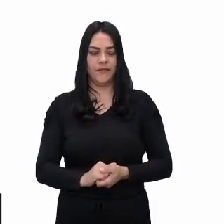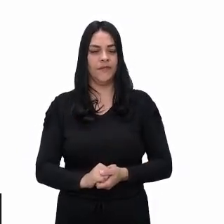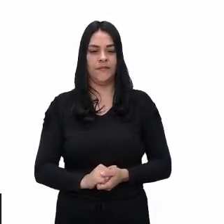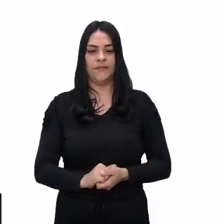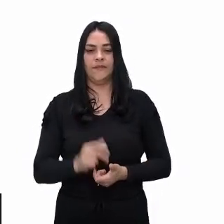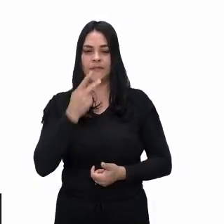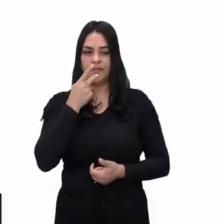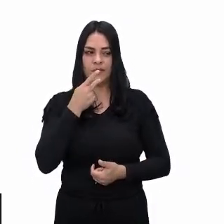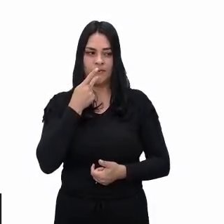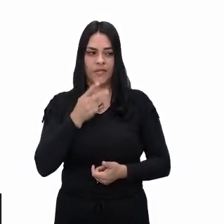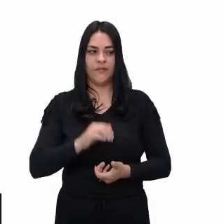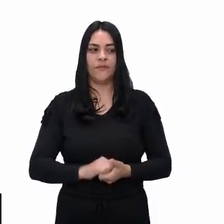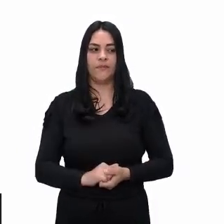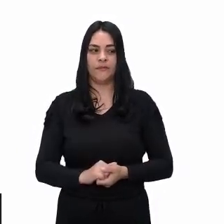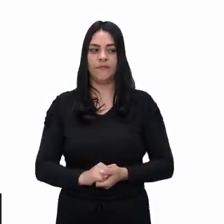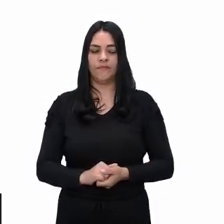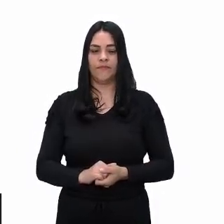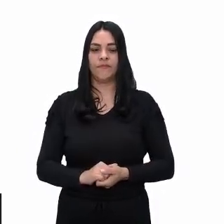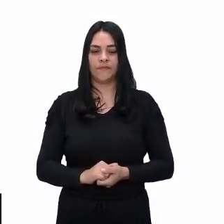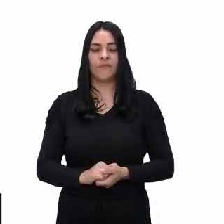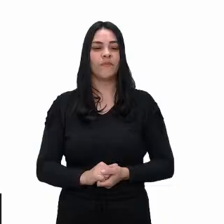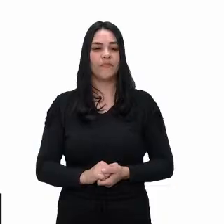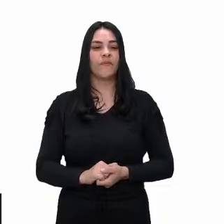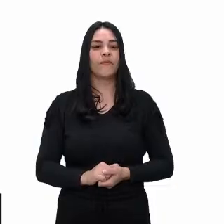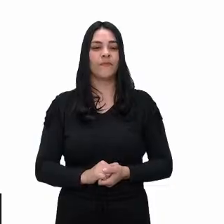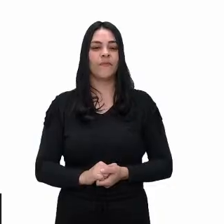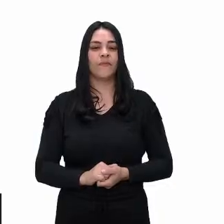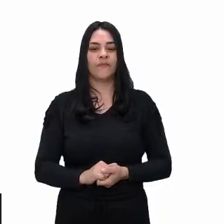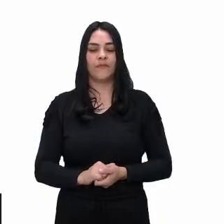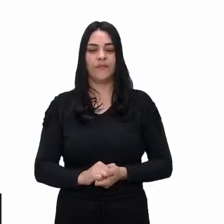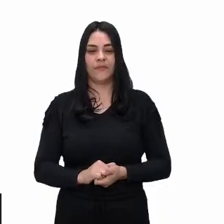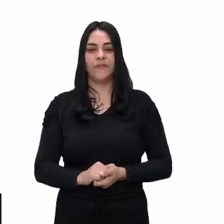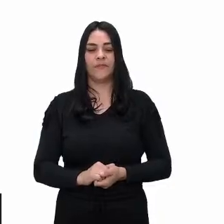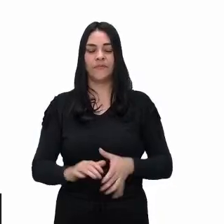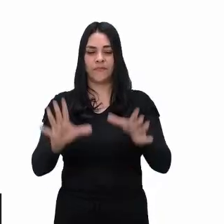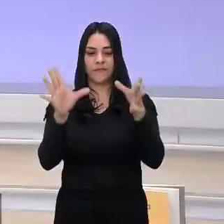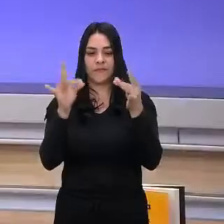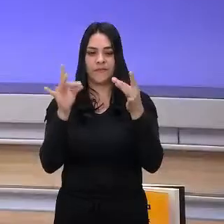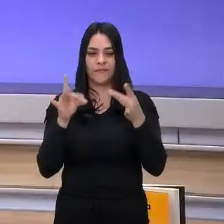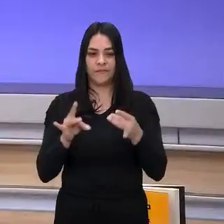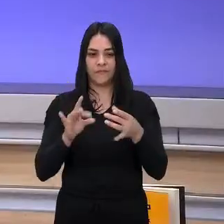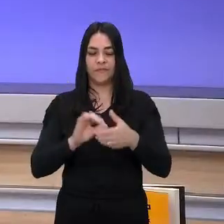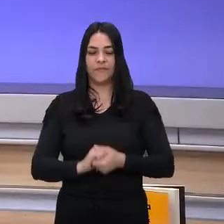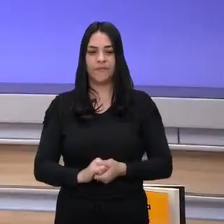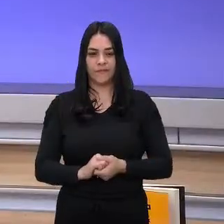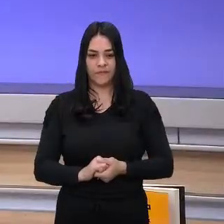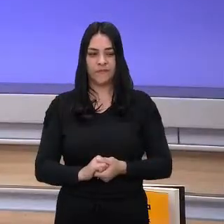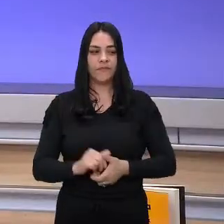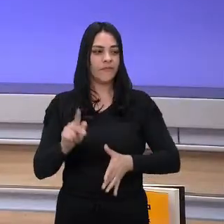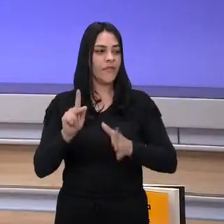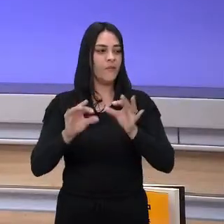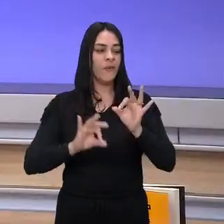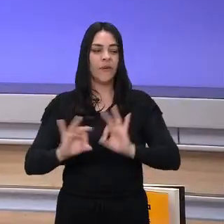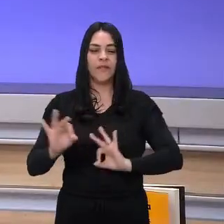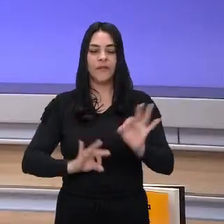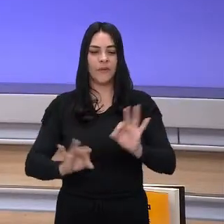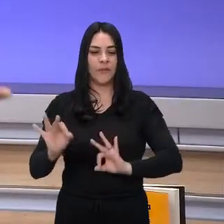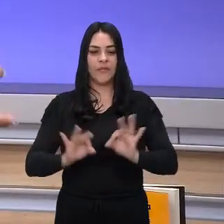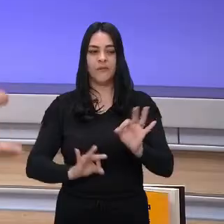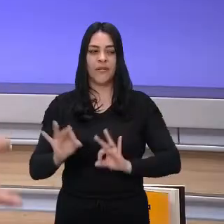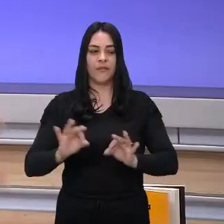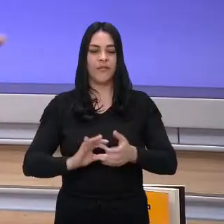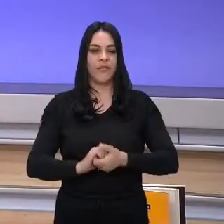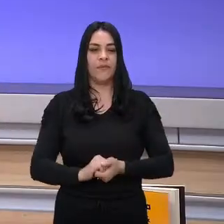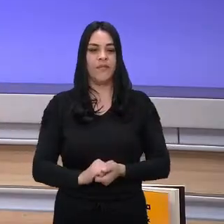falando. A comunidade começar a participar de uma horta. E detalhe, aquela produção vai ser utilizada na